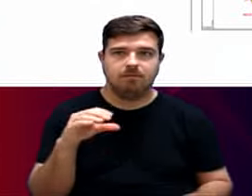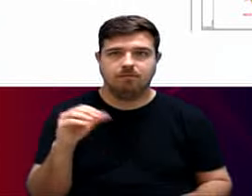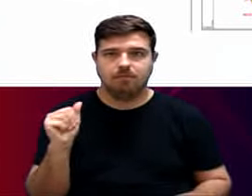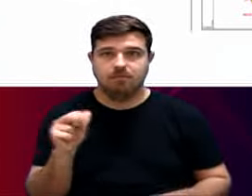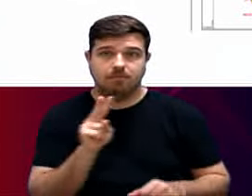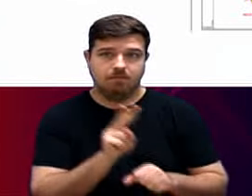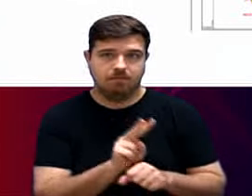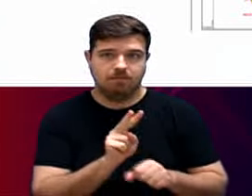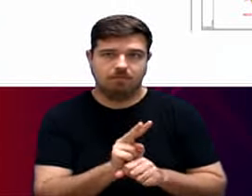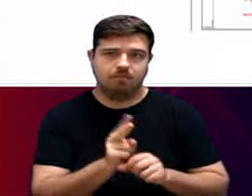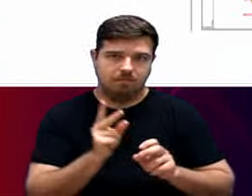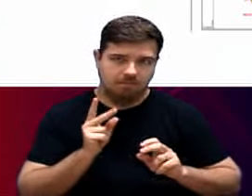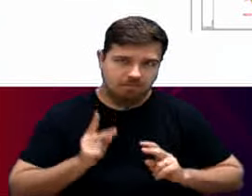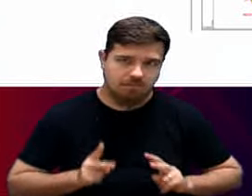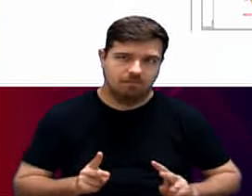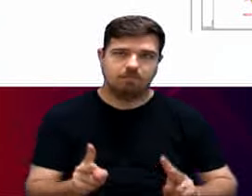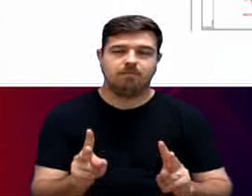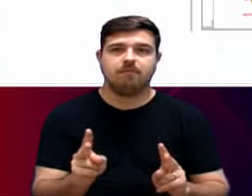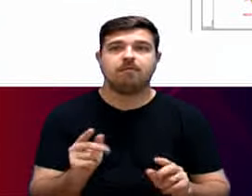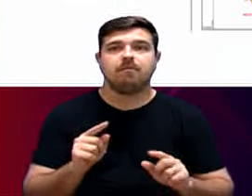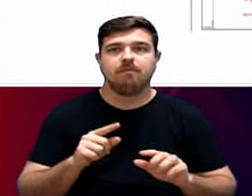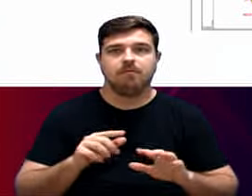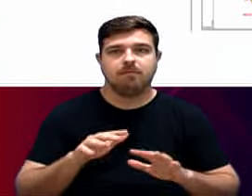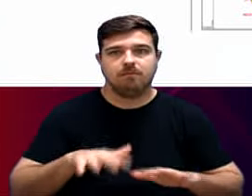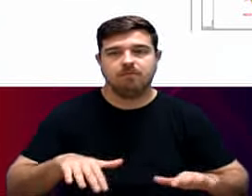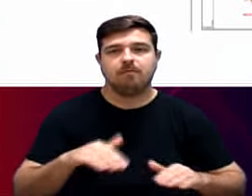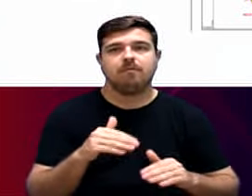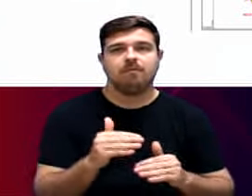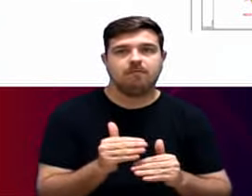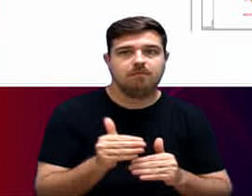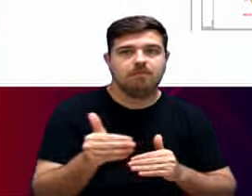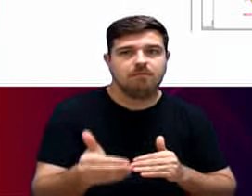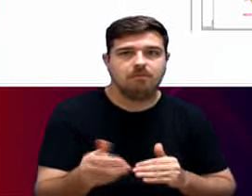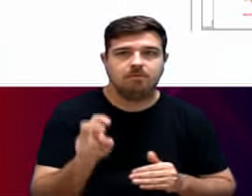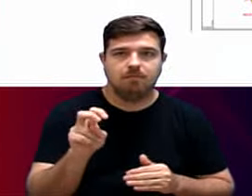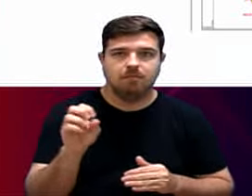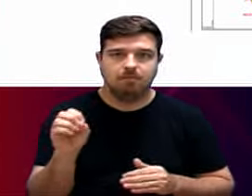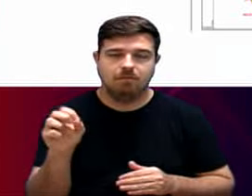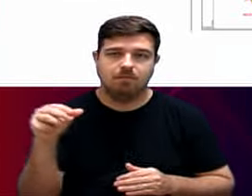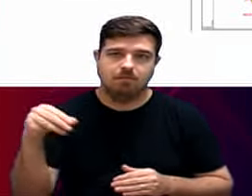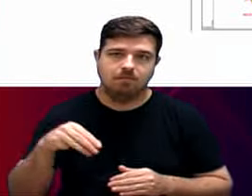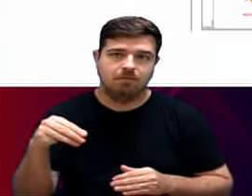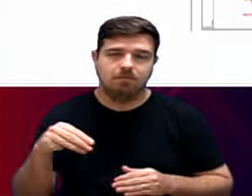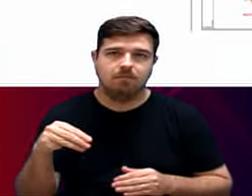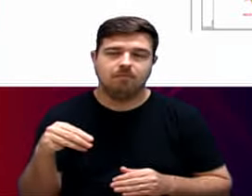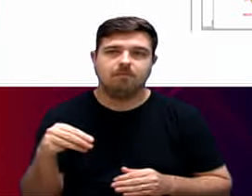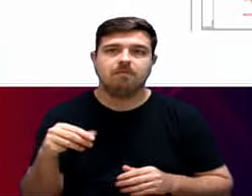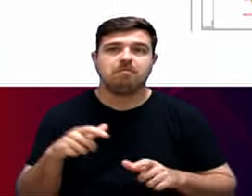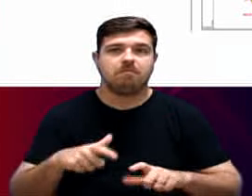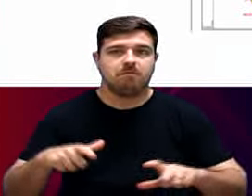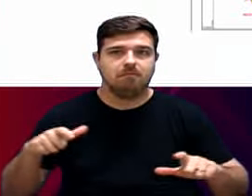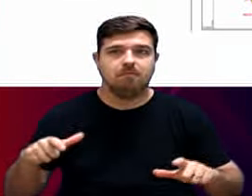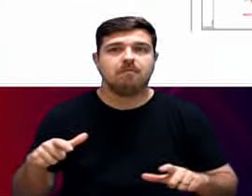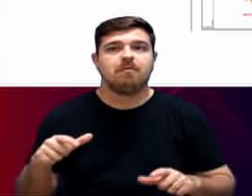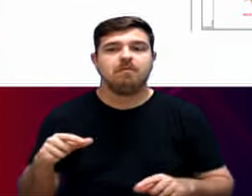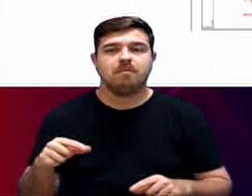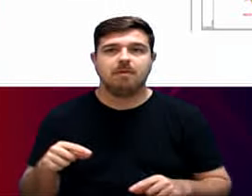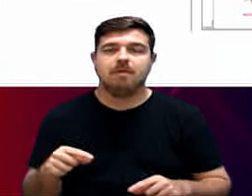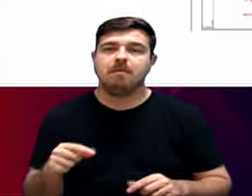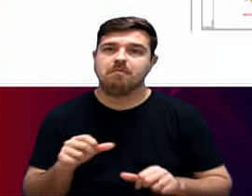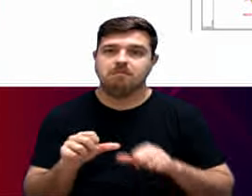permanente nós avançamos 50 m intocável então ampliamos a área